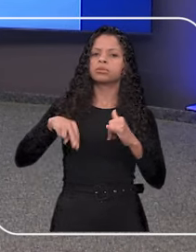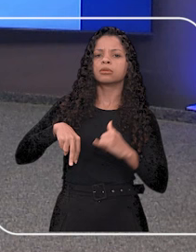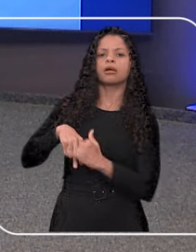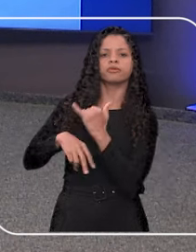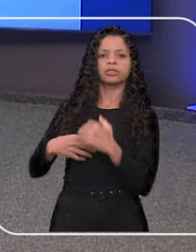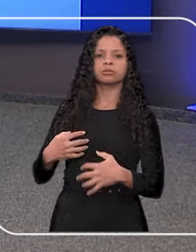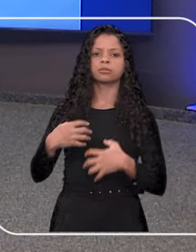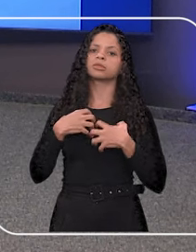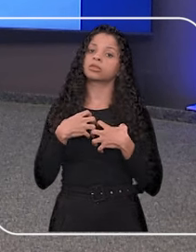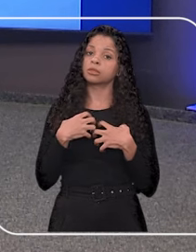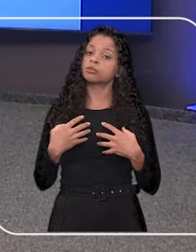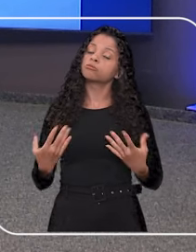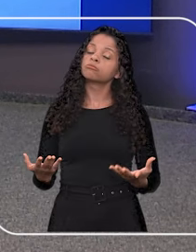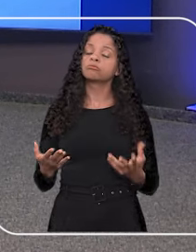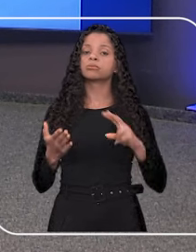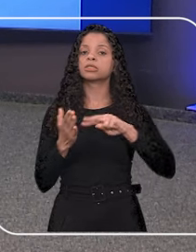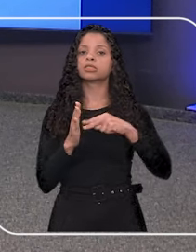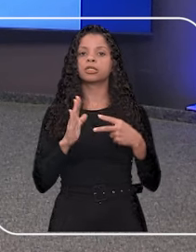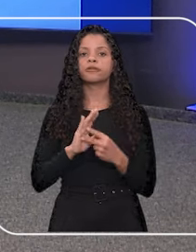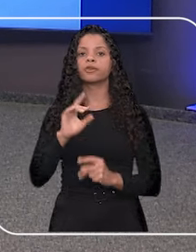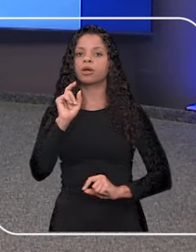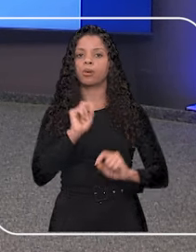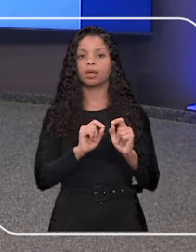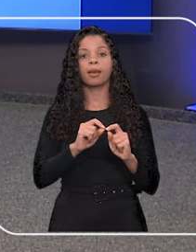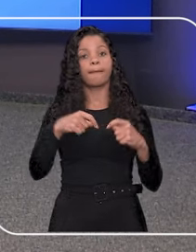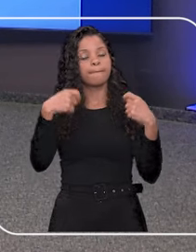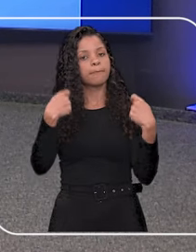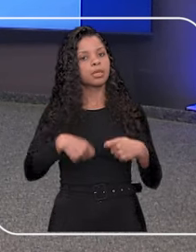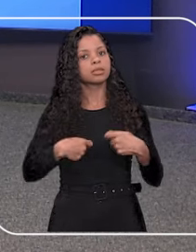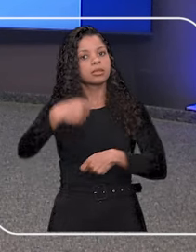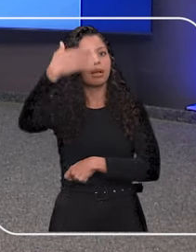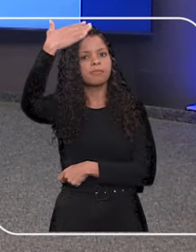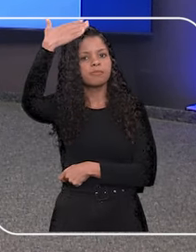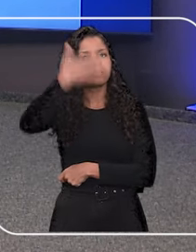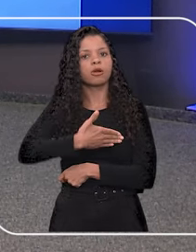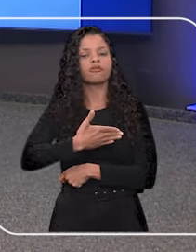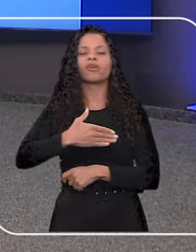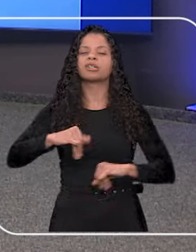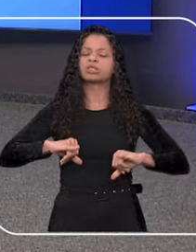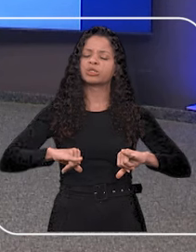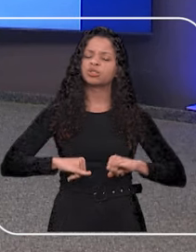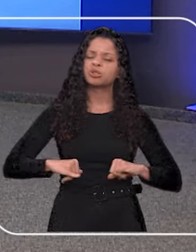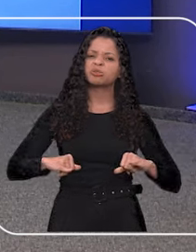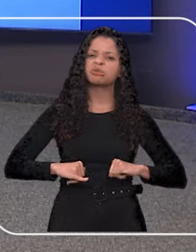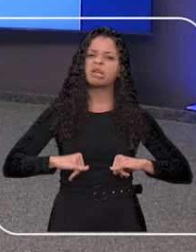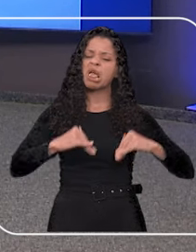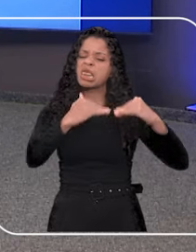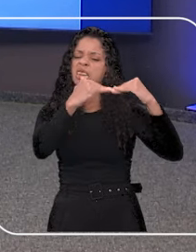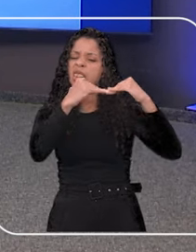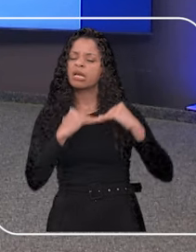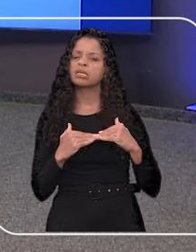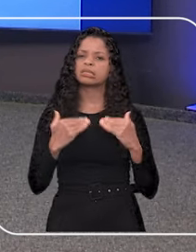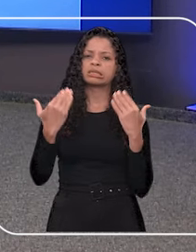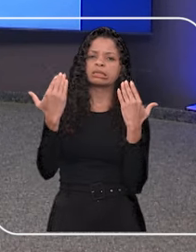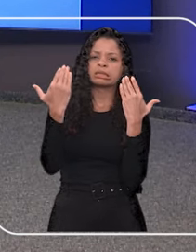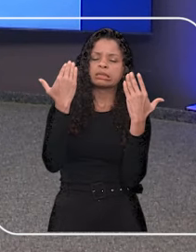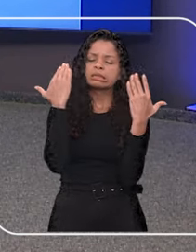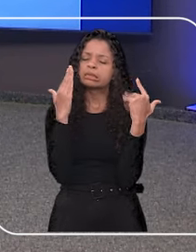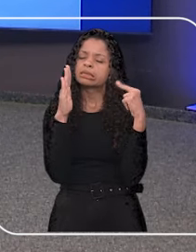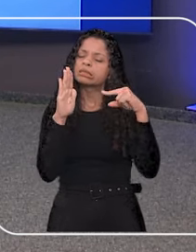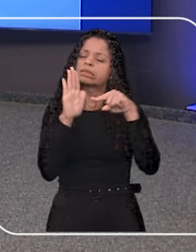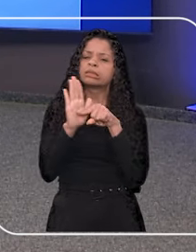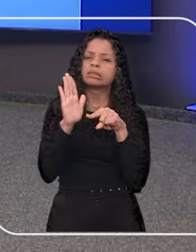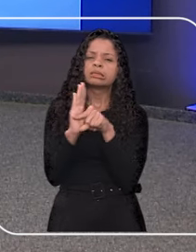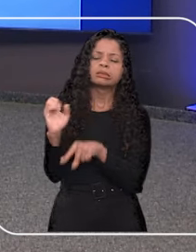pela vítima quer dizer é preciso comprovar que o sofrimento a humilhação ou Abalo